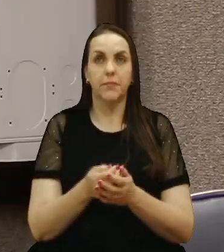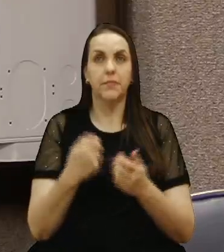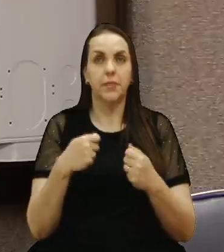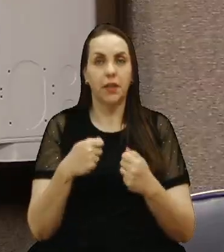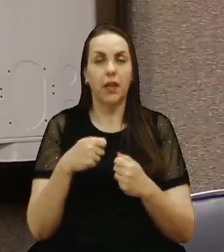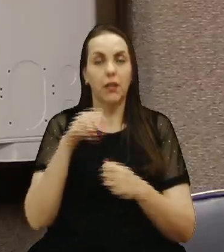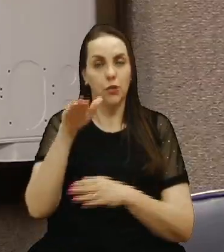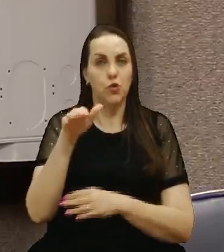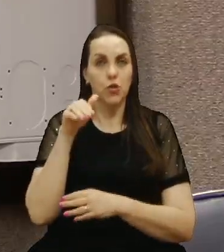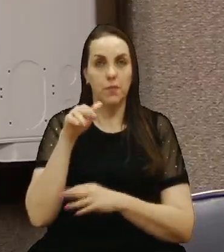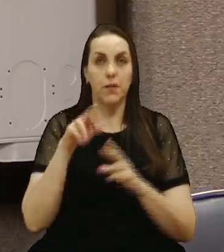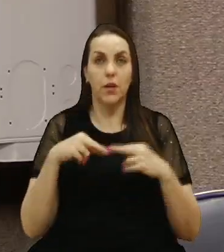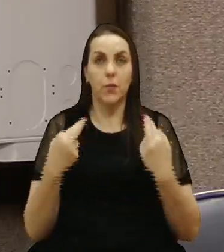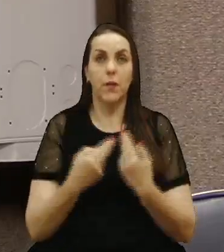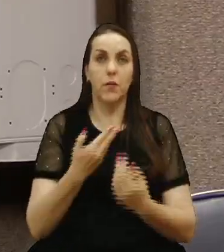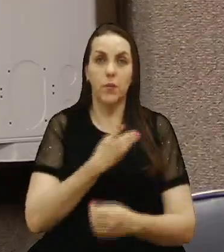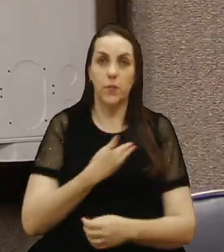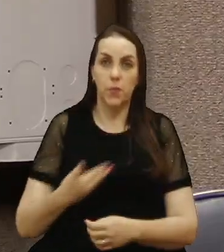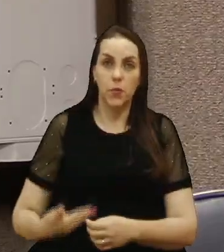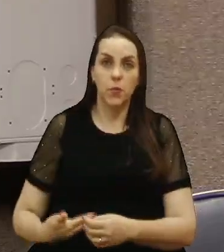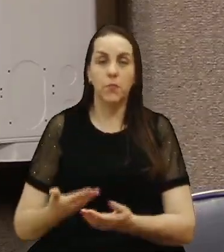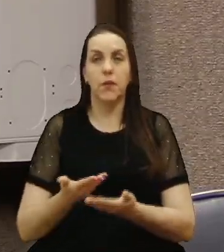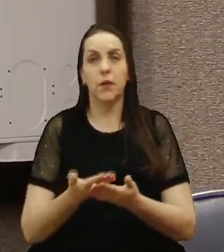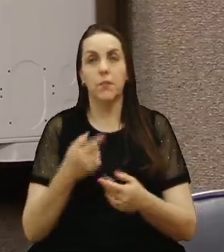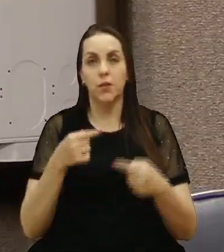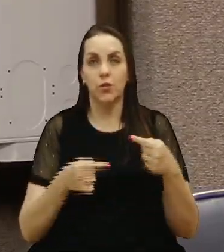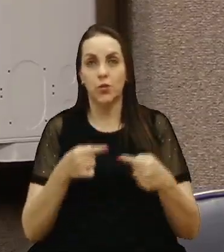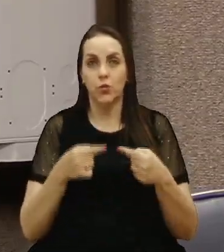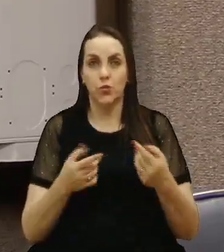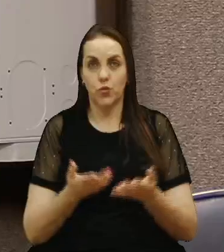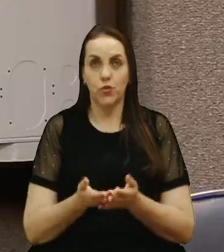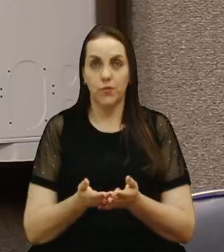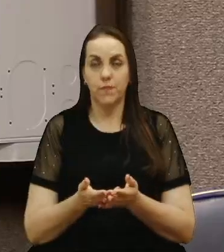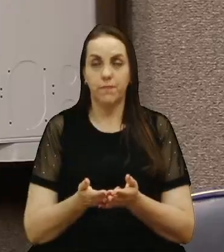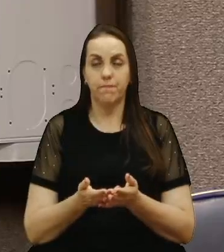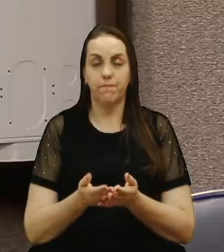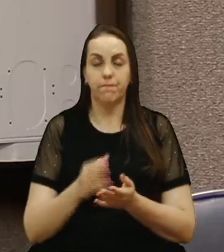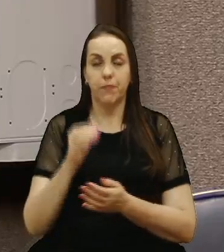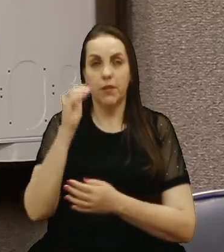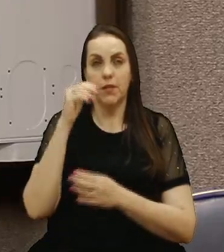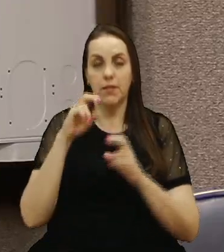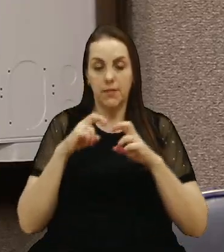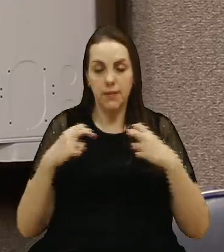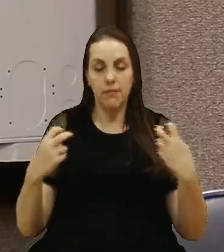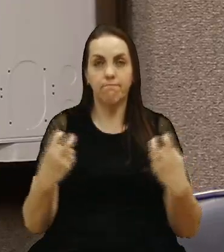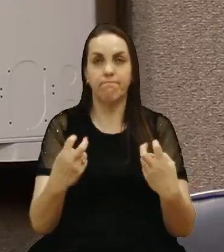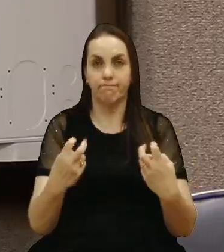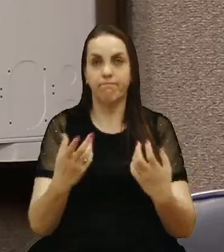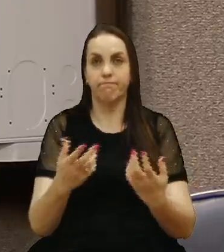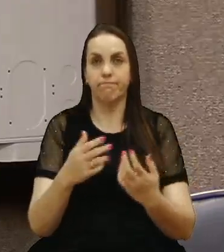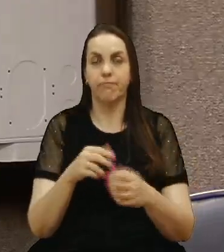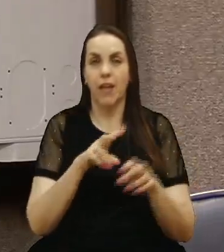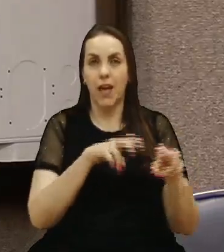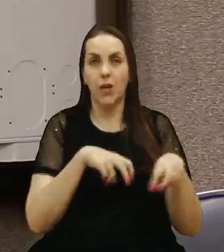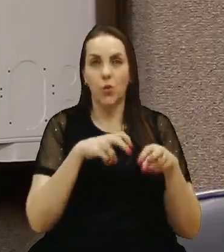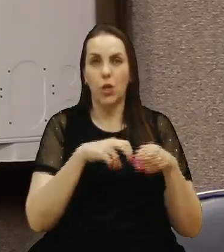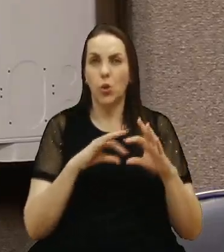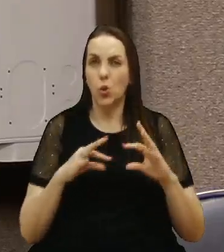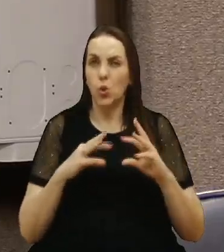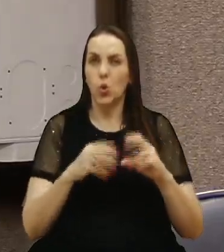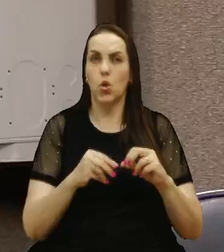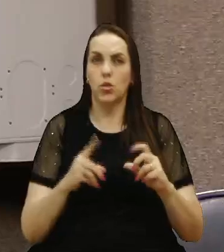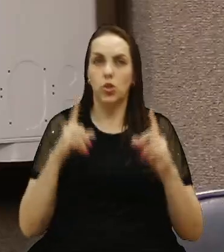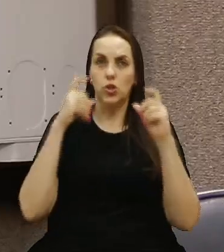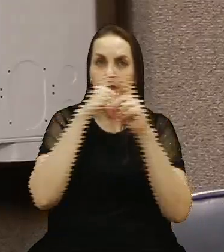chamar uma reunião pública, uma audiência pública para discutir, escutar dos agricultores todas as suas dores.